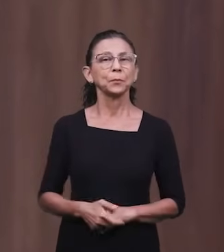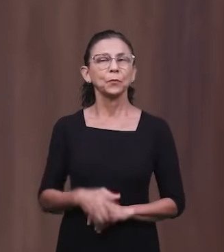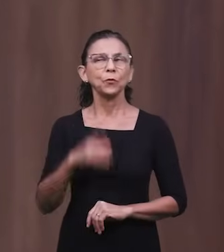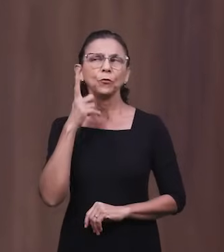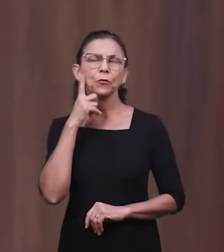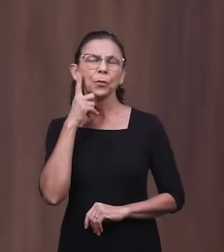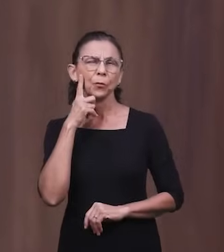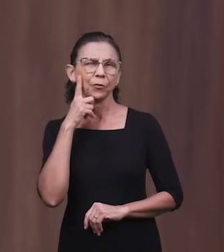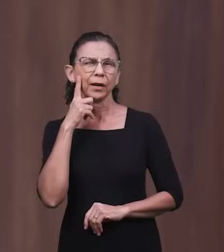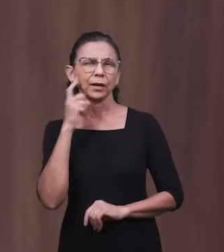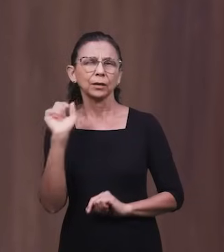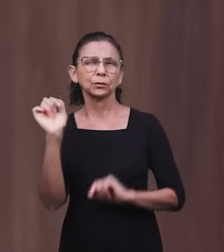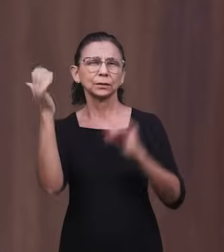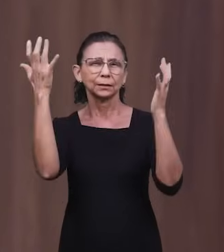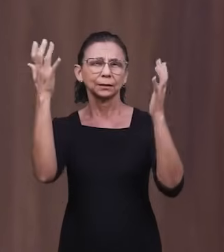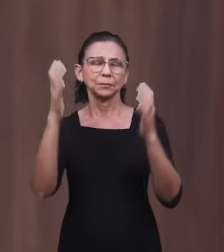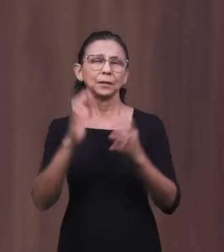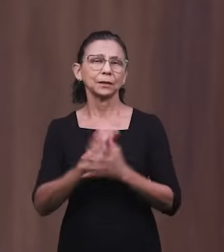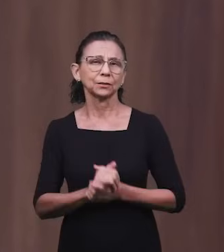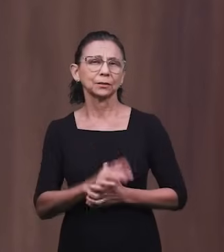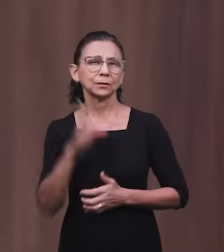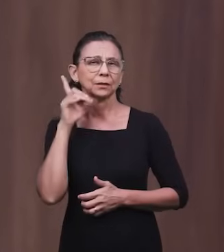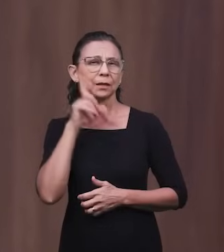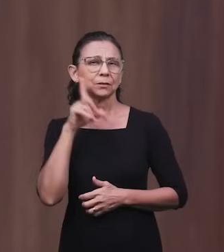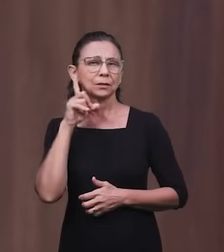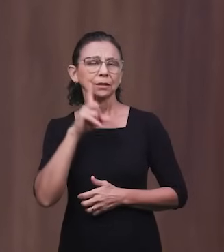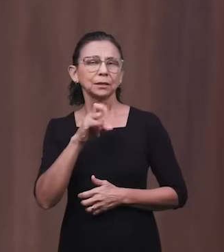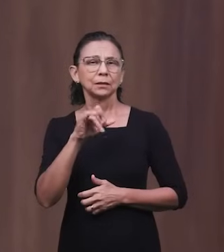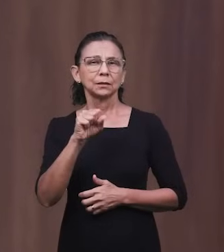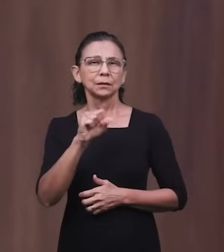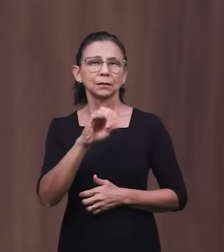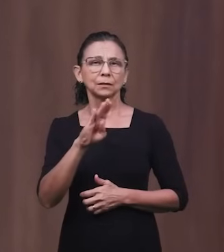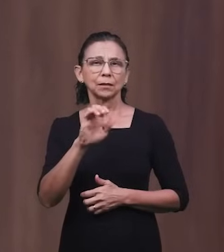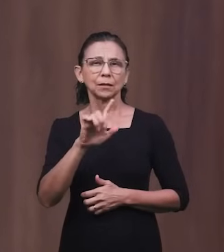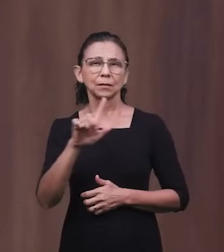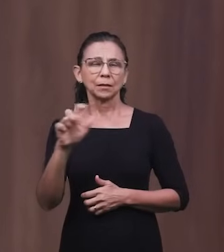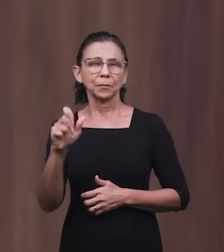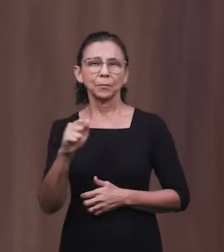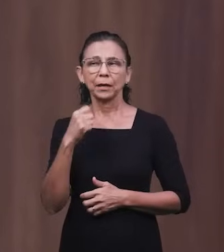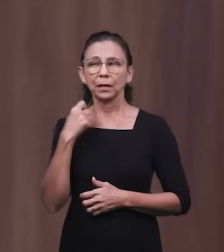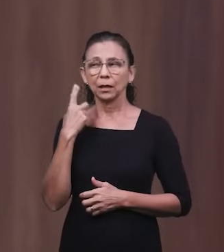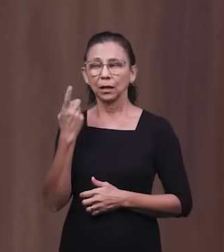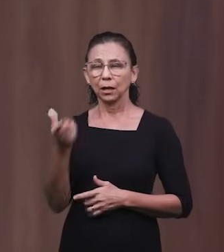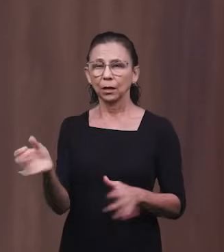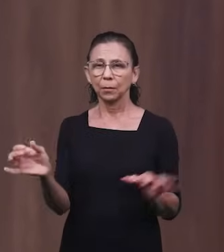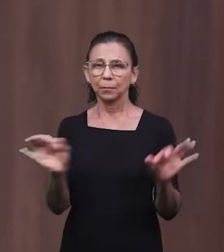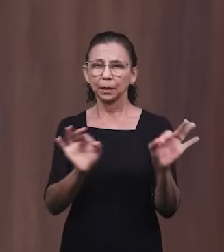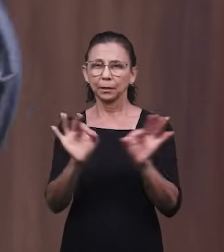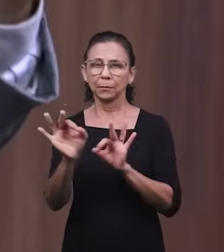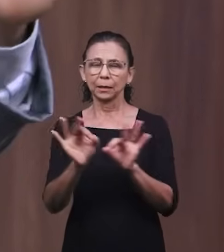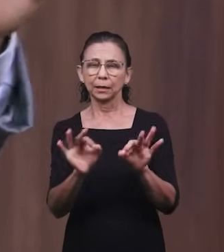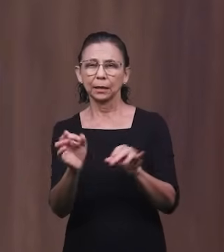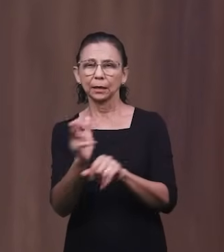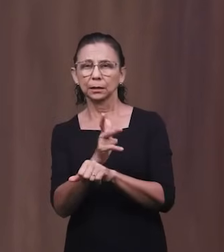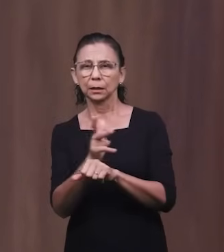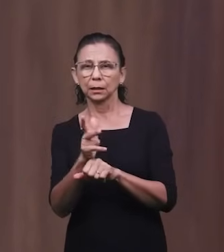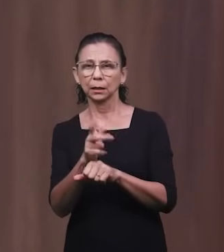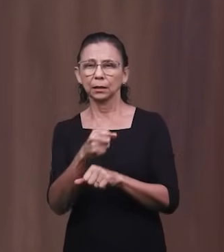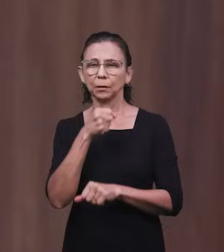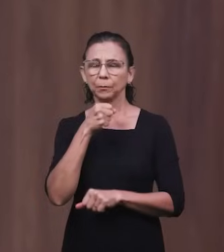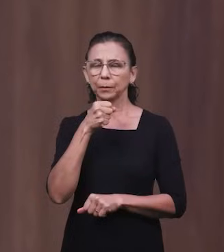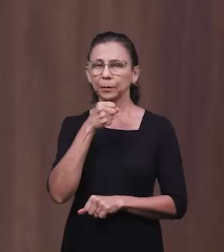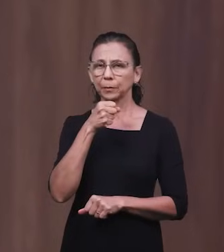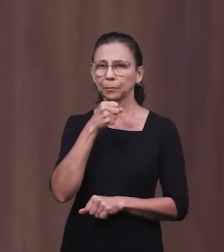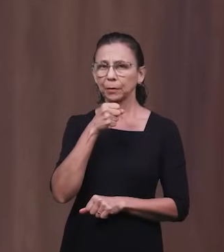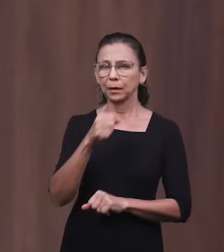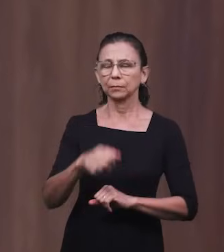Deus tem feito na obra do Senhor nos Estados Unidos. A nossa irmã Isabela Pelto já tá aí com a gente, com a câmera ligada, né? Câmera aberta, microfone